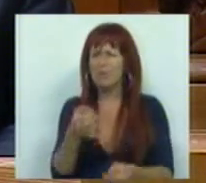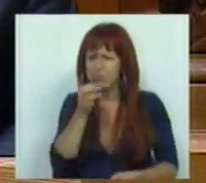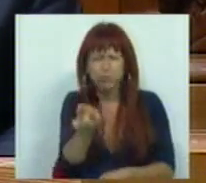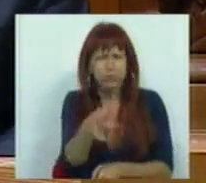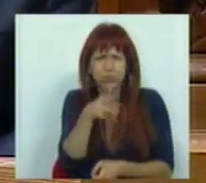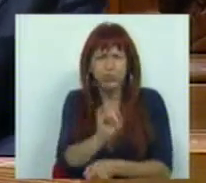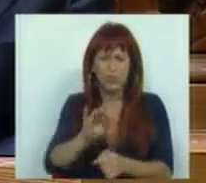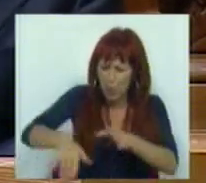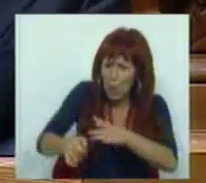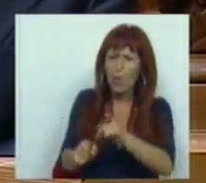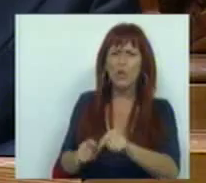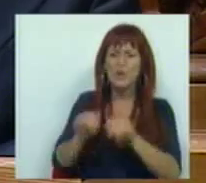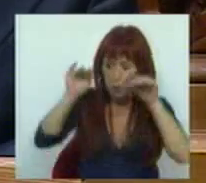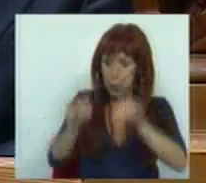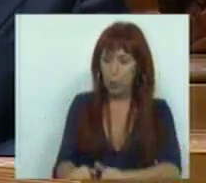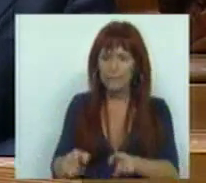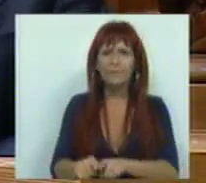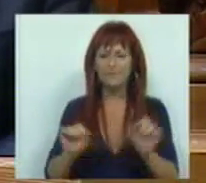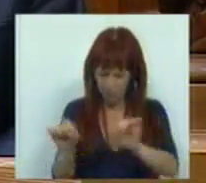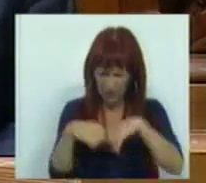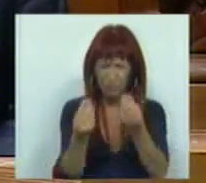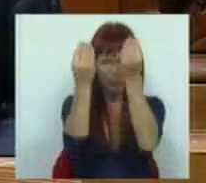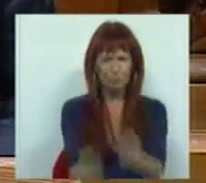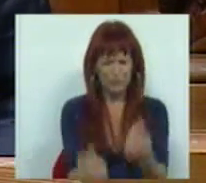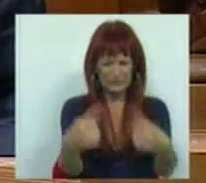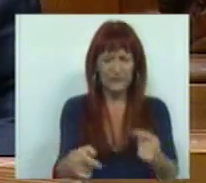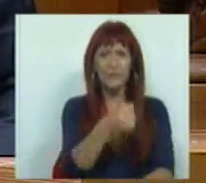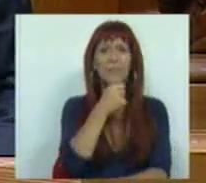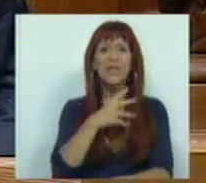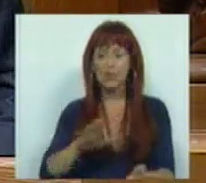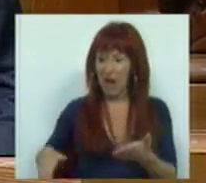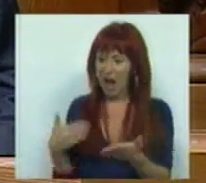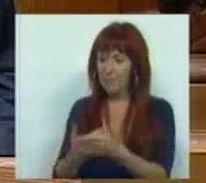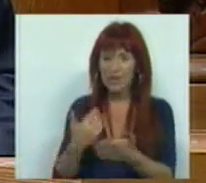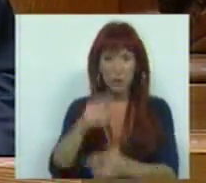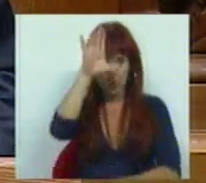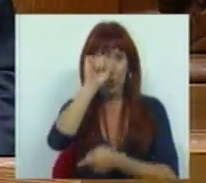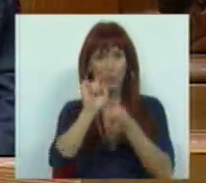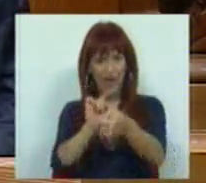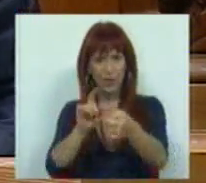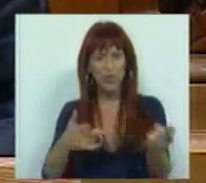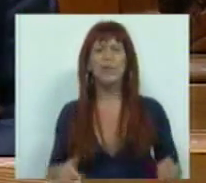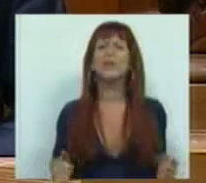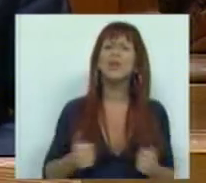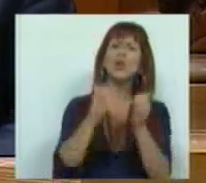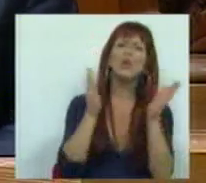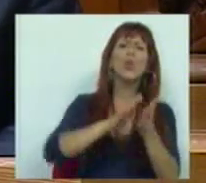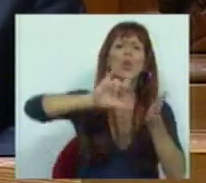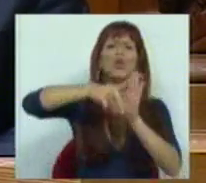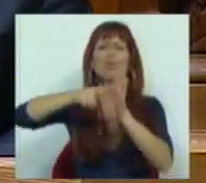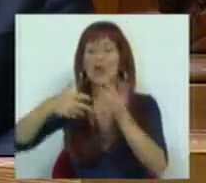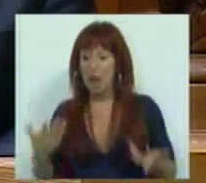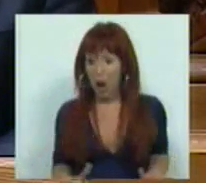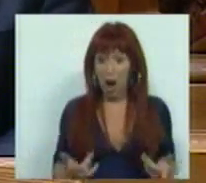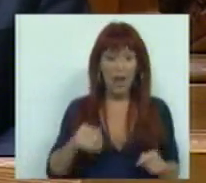dizer sobre o conteúdo recessivo e socialmente injusto das medidas apresentadas pelo Governo. De todos os projetos hoje